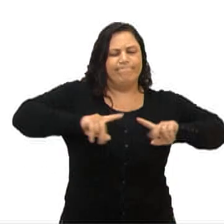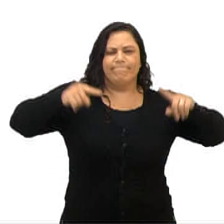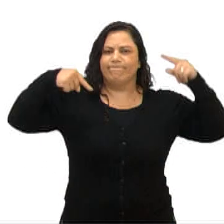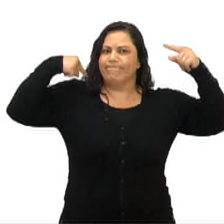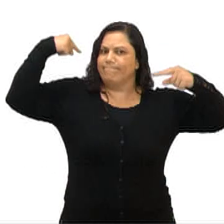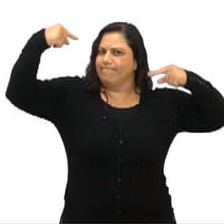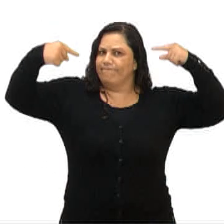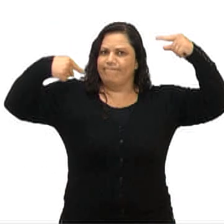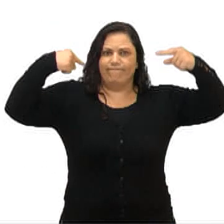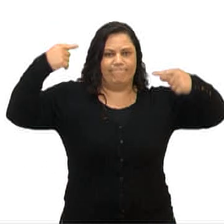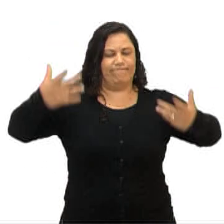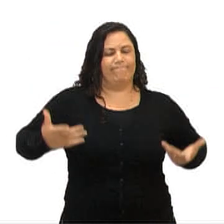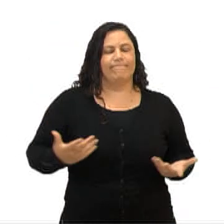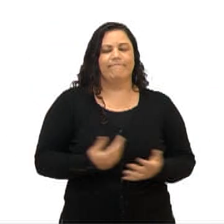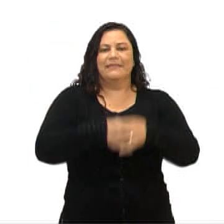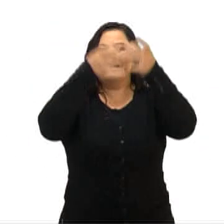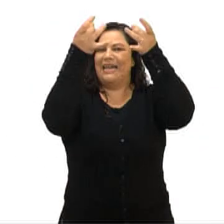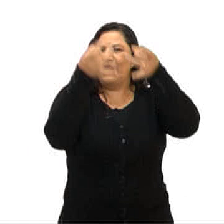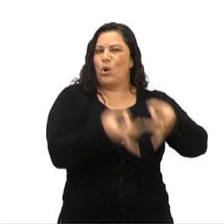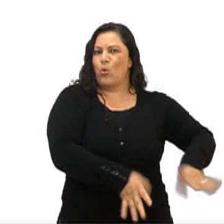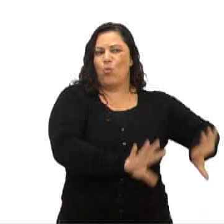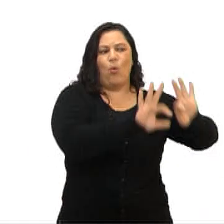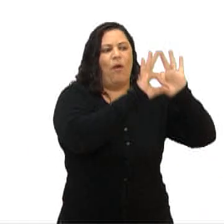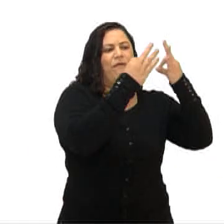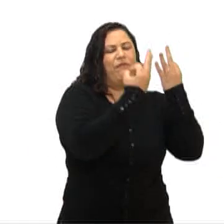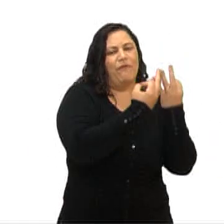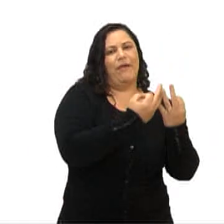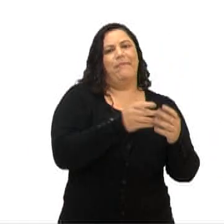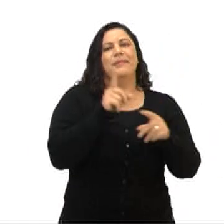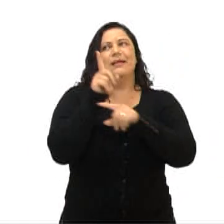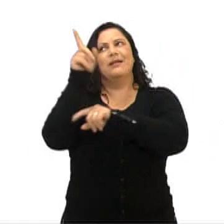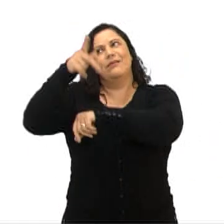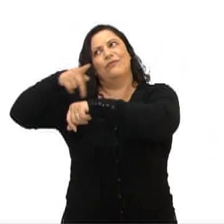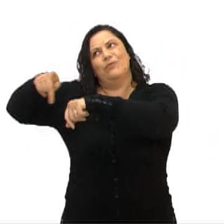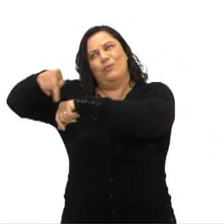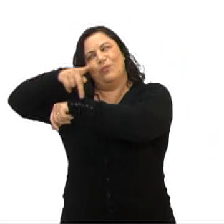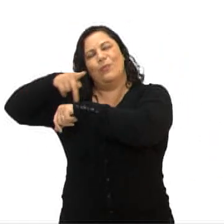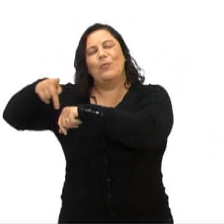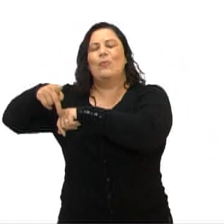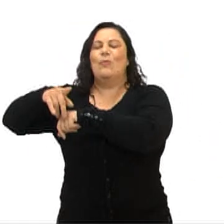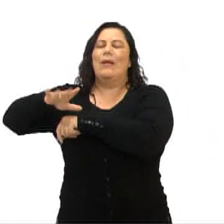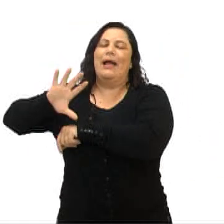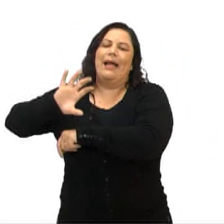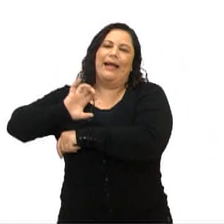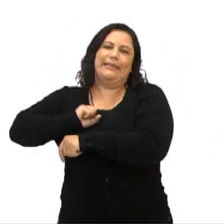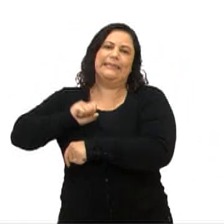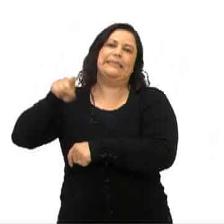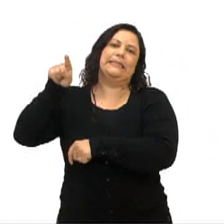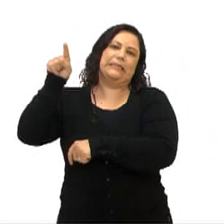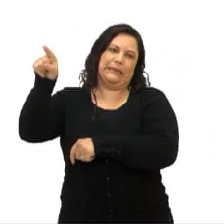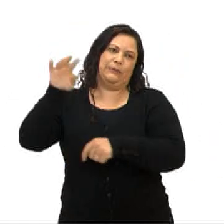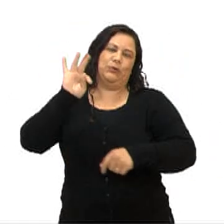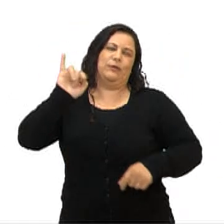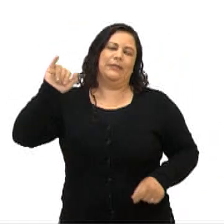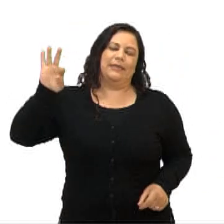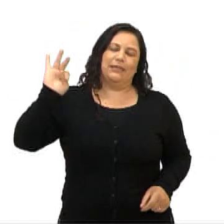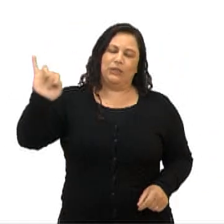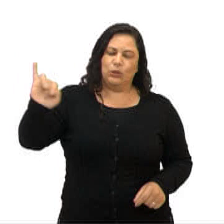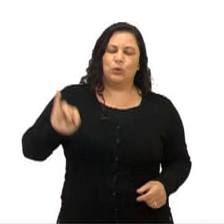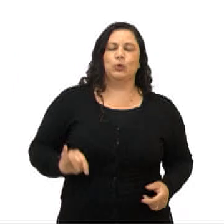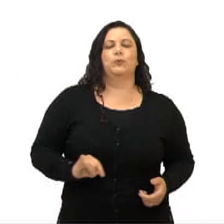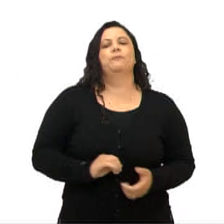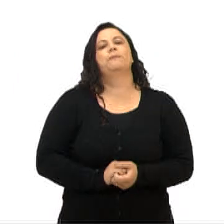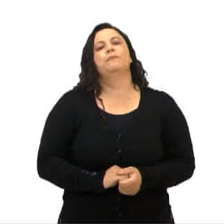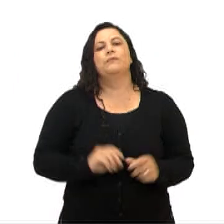apaixonou pelo Tahiti. Depois de visitar o país pela primeira vez em busca de inspirações da arte primitiva que pretendia